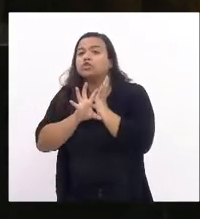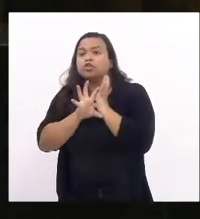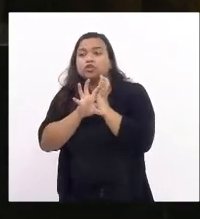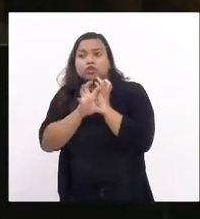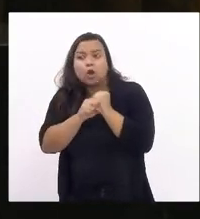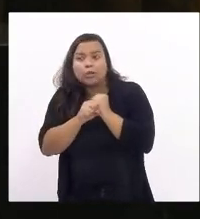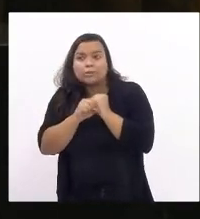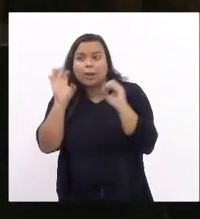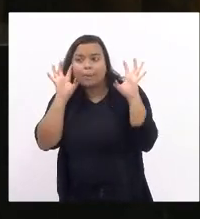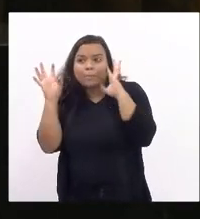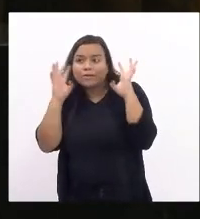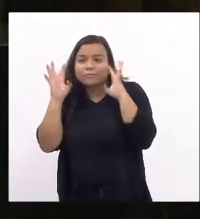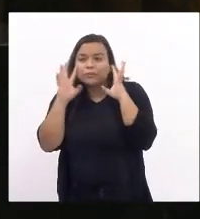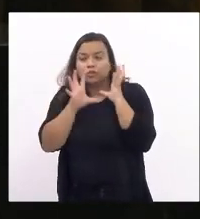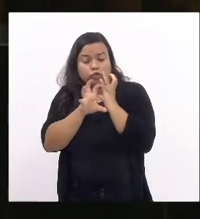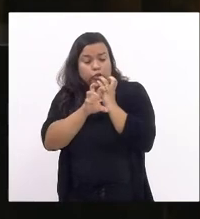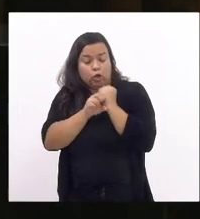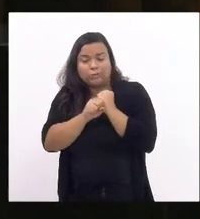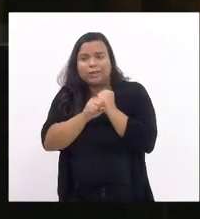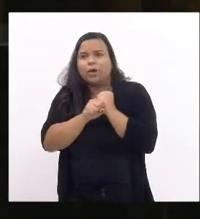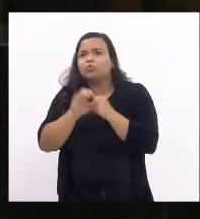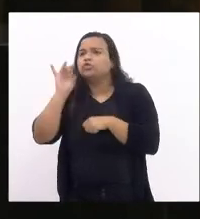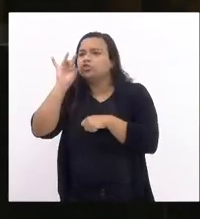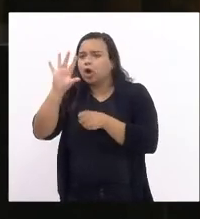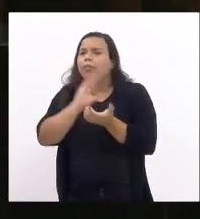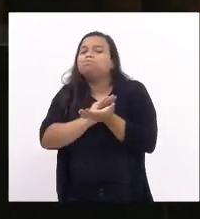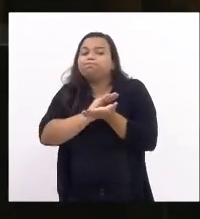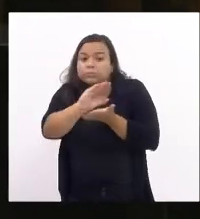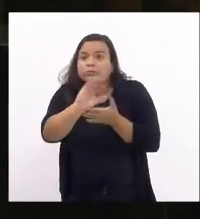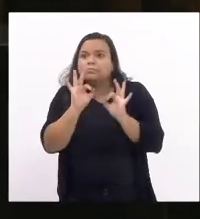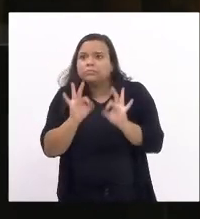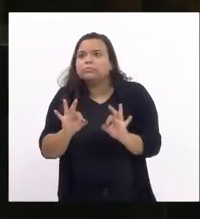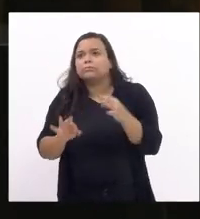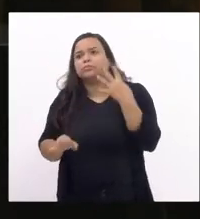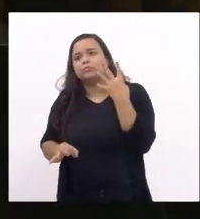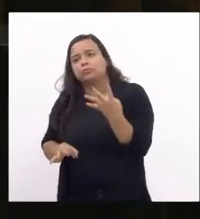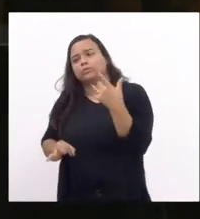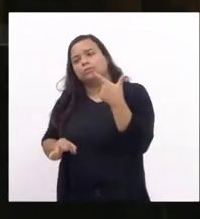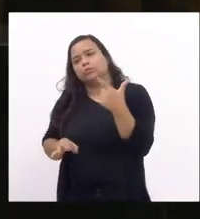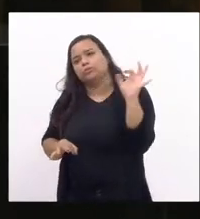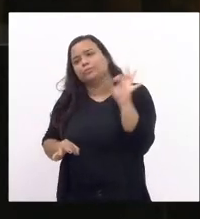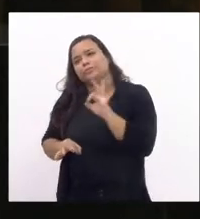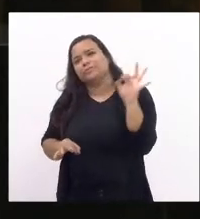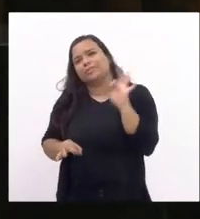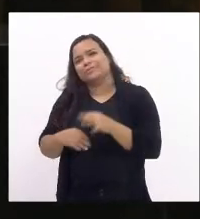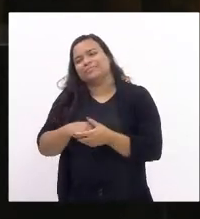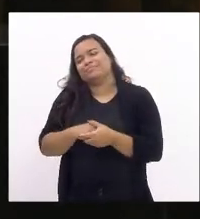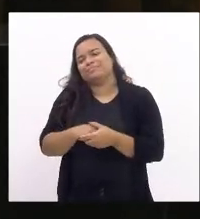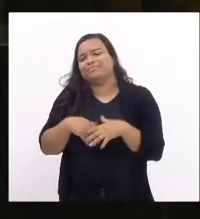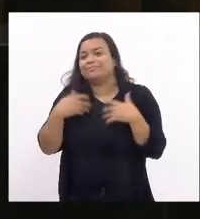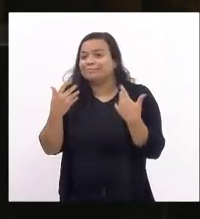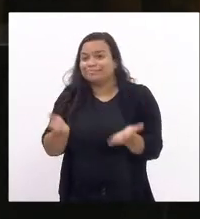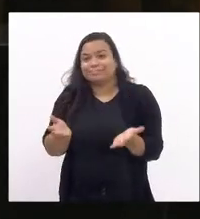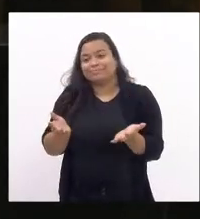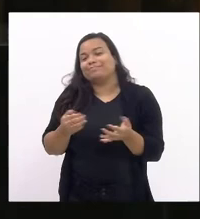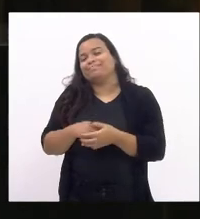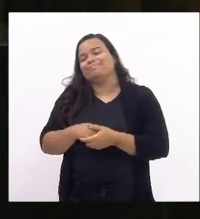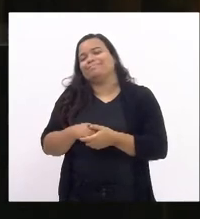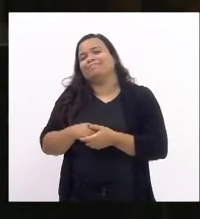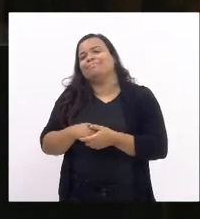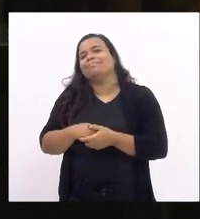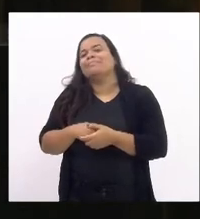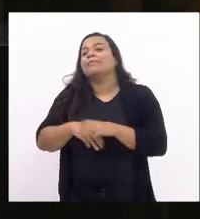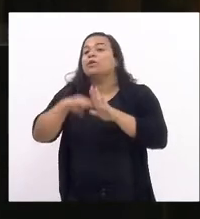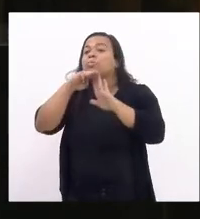previsto, apenas 42% foi liquidado, ou seja, foi realizado. O